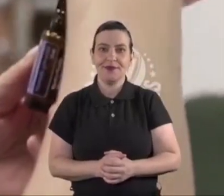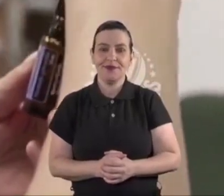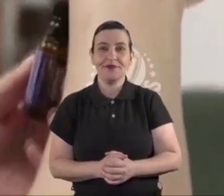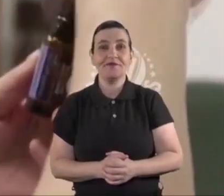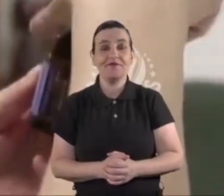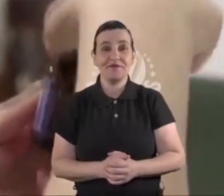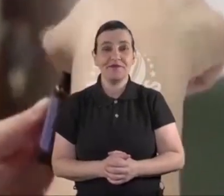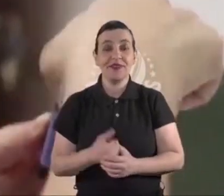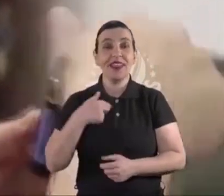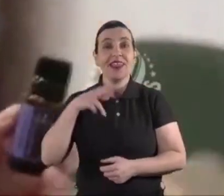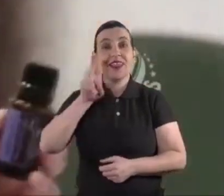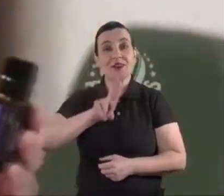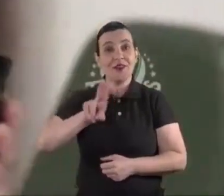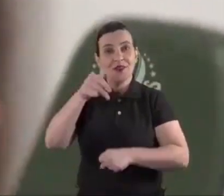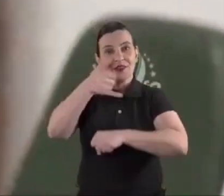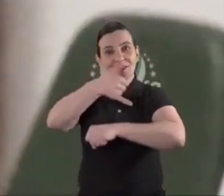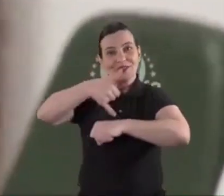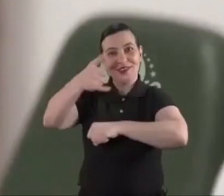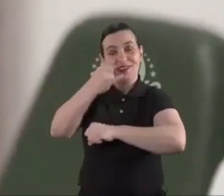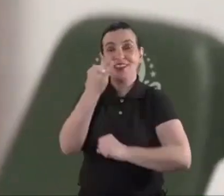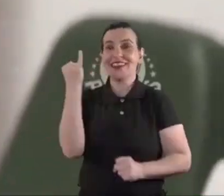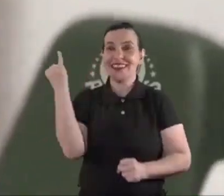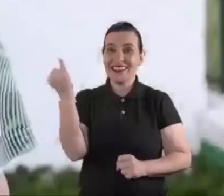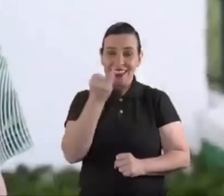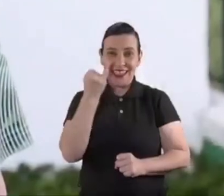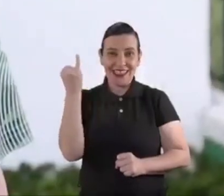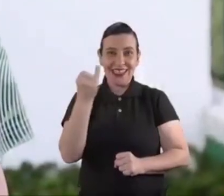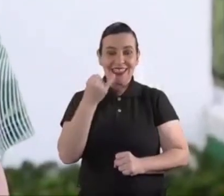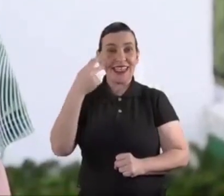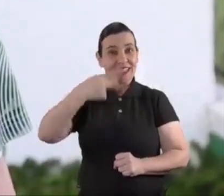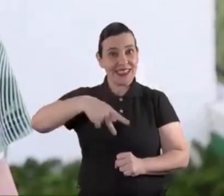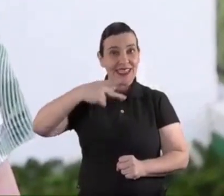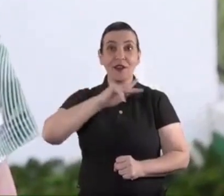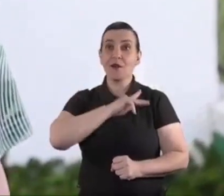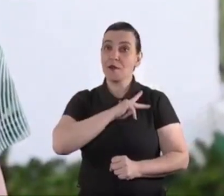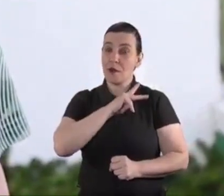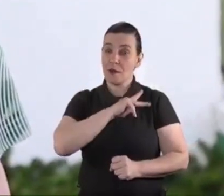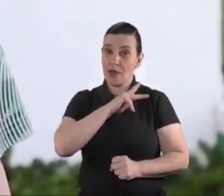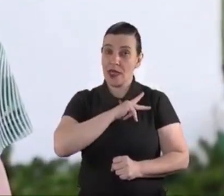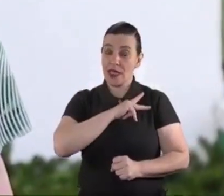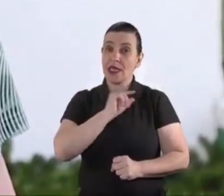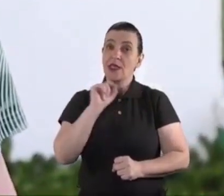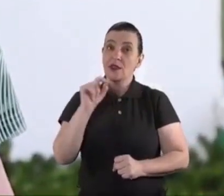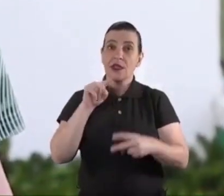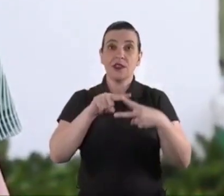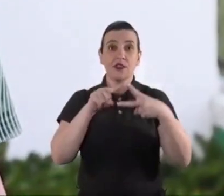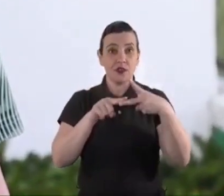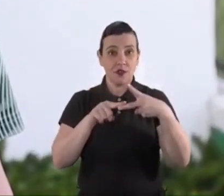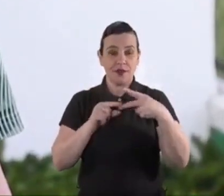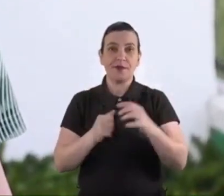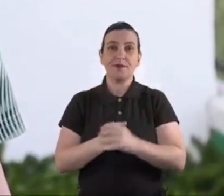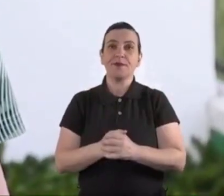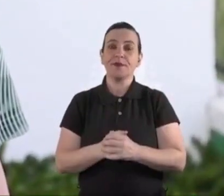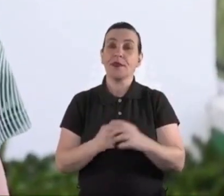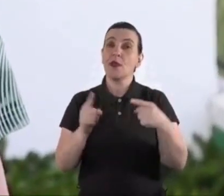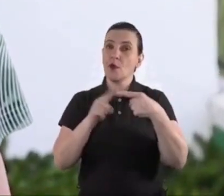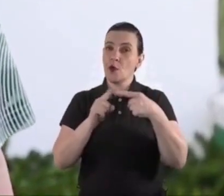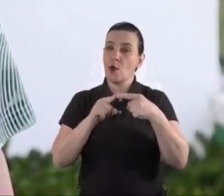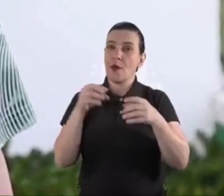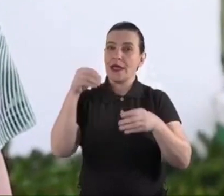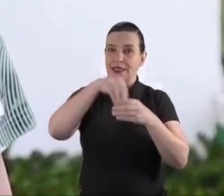Bom, eu utilizo os óleos essenciais aqui no Palmeiras, pelo menos de duas formas. Uma eu coloco no